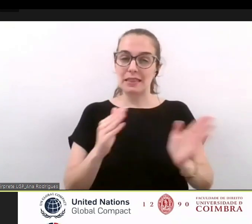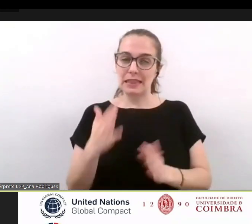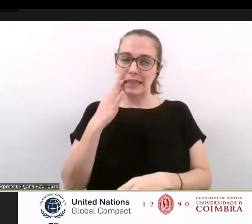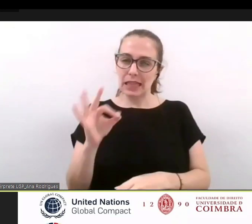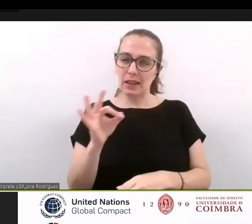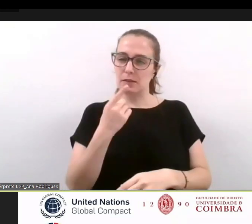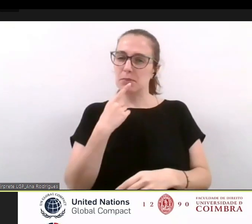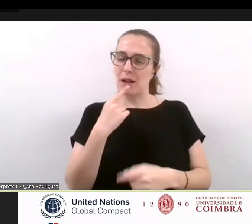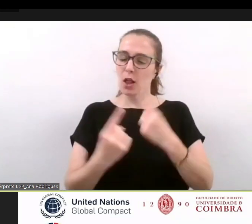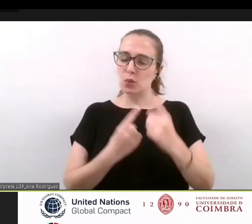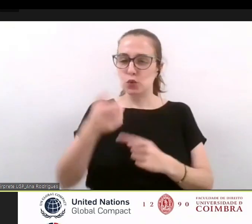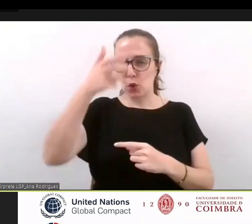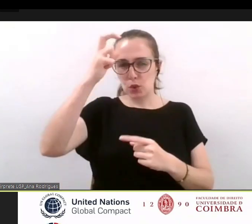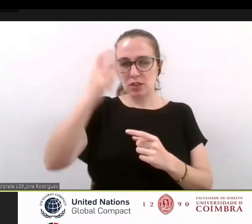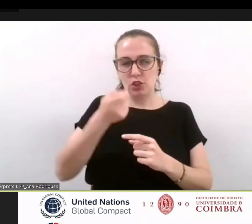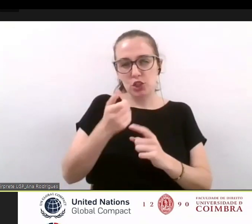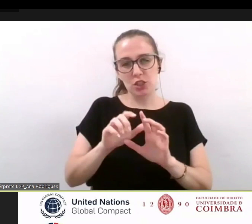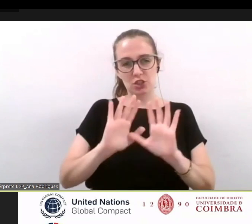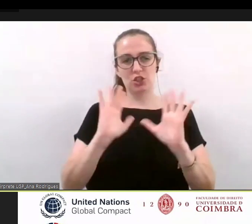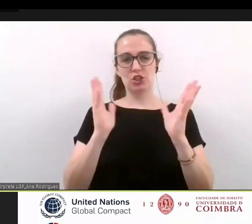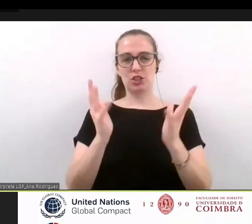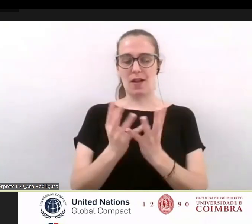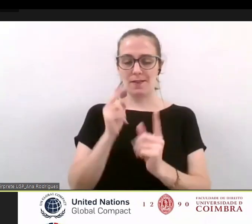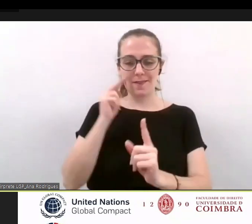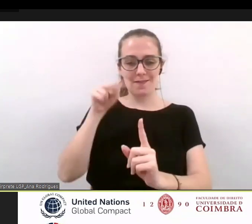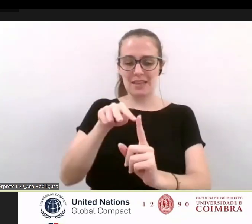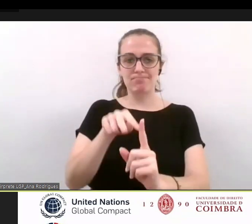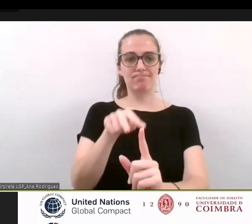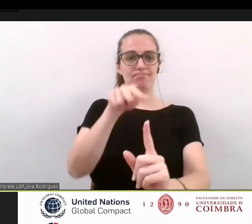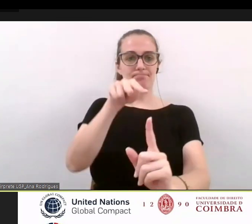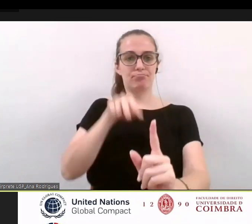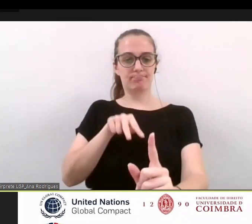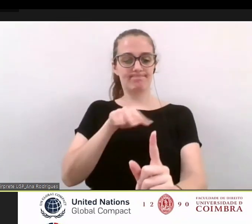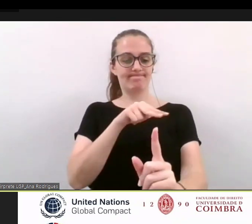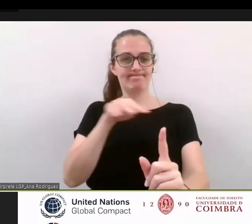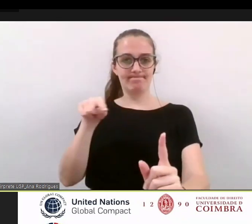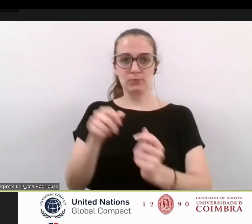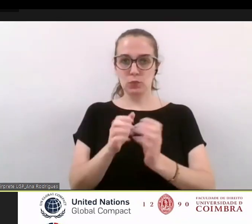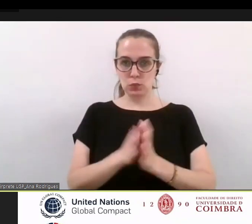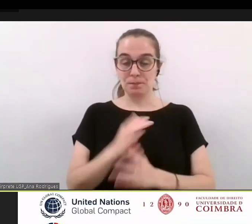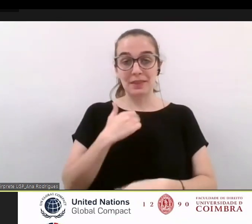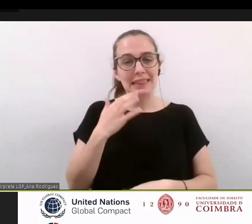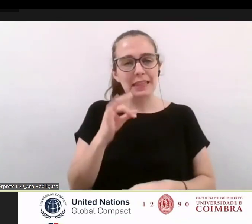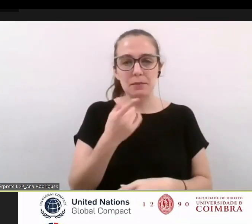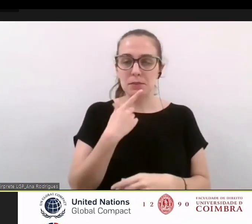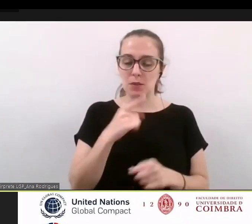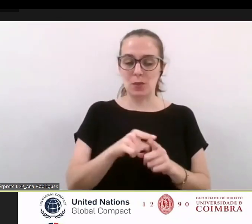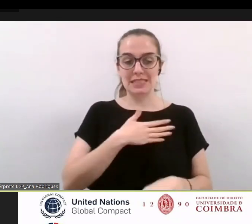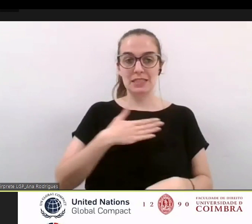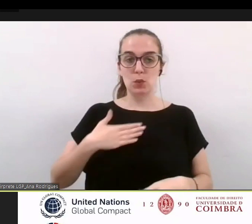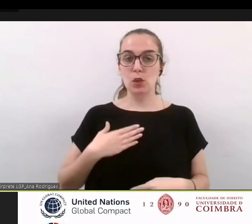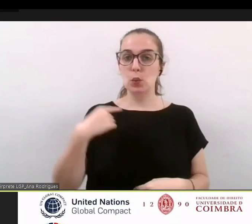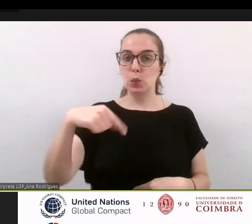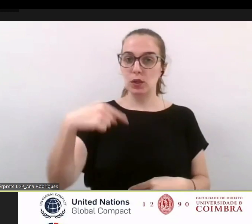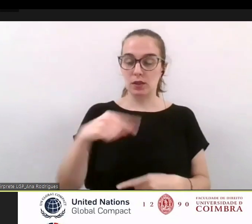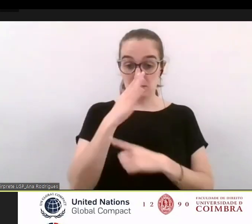conceitos holísticos, conceitos que nos ajudem a olhar para a globalidade. Um deles é, por exemplo, uma só saúde. Quando nos apercebemos, agora de forma muito viva